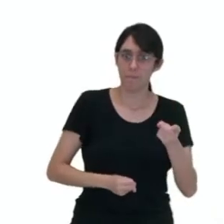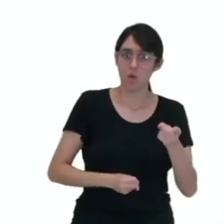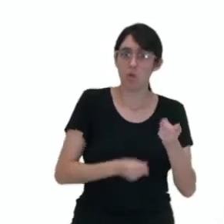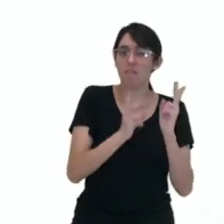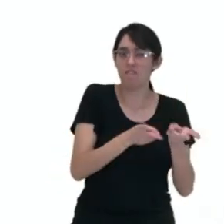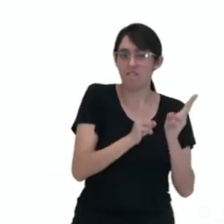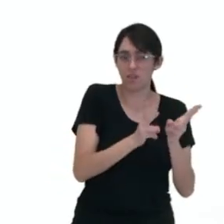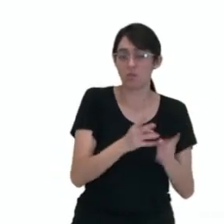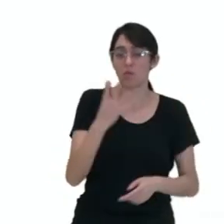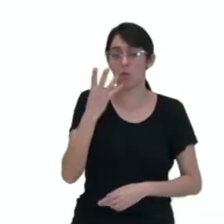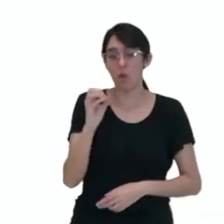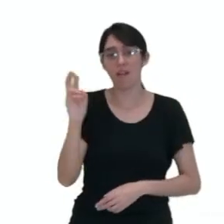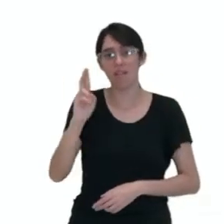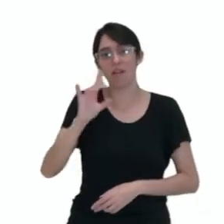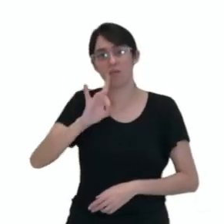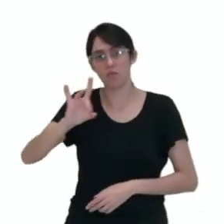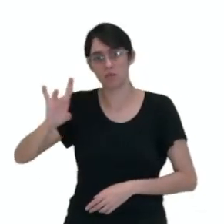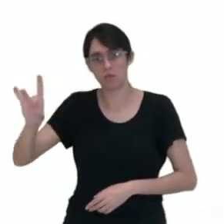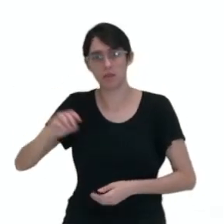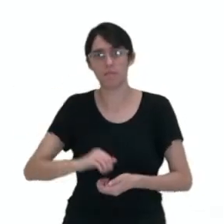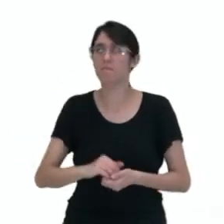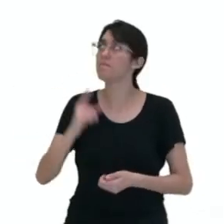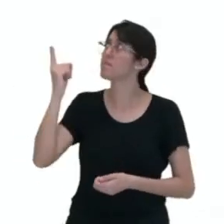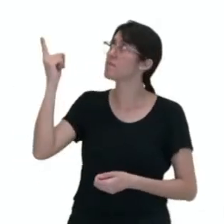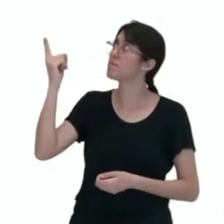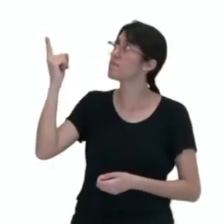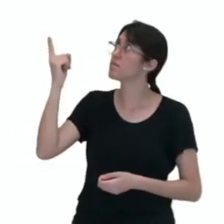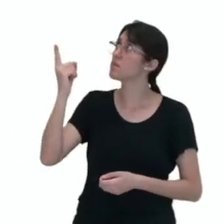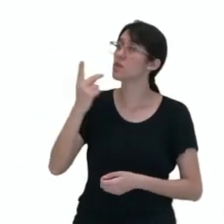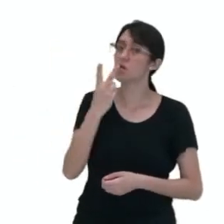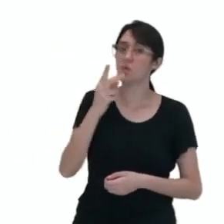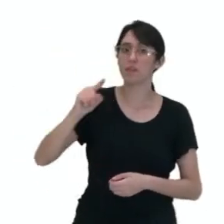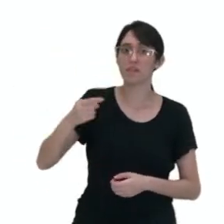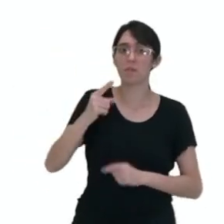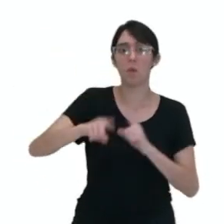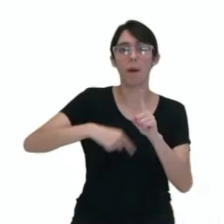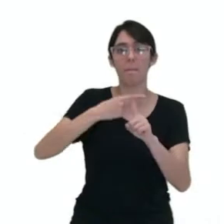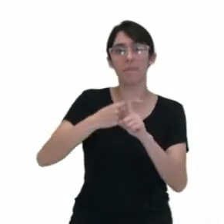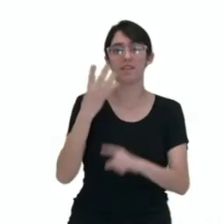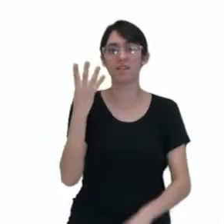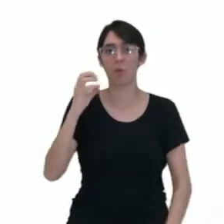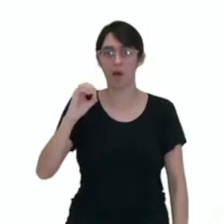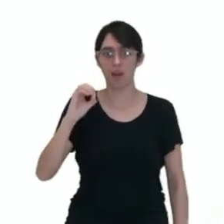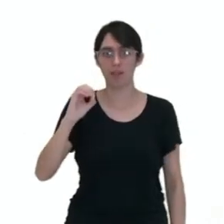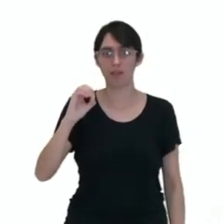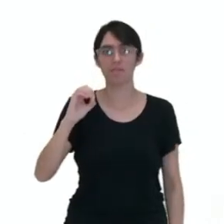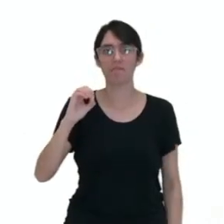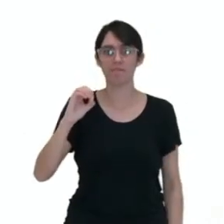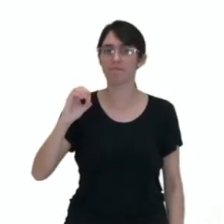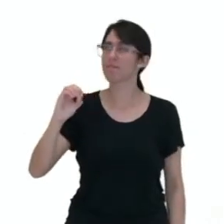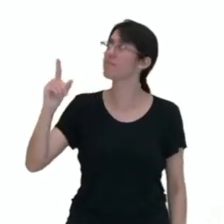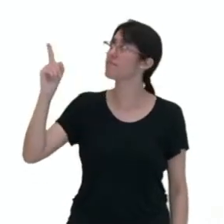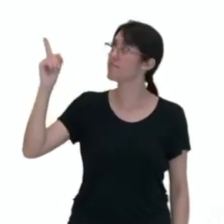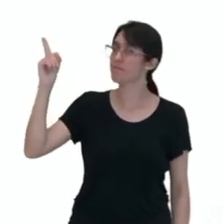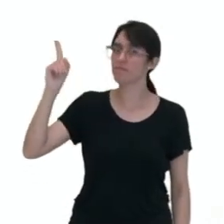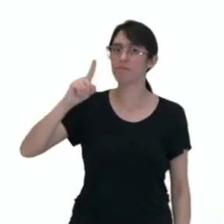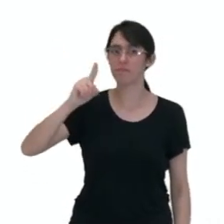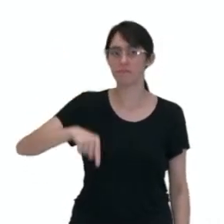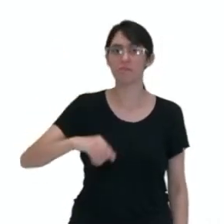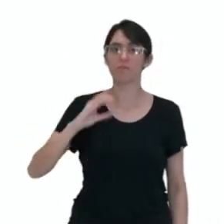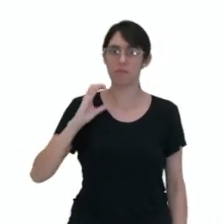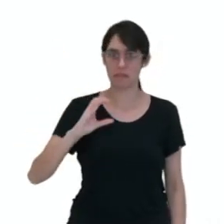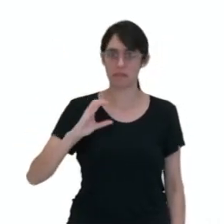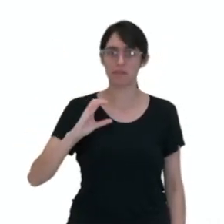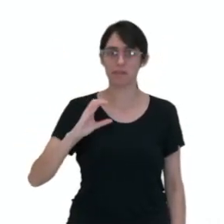Então 2.000 mais 40 vezes o número de unidades. Então, portanto, essa seria a nossa função